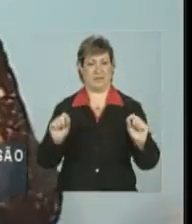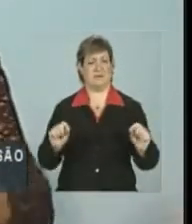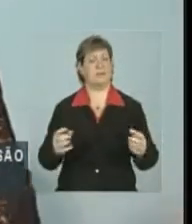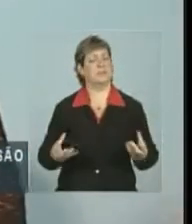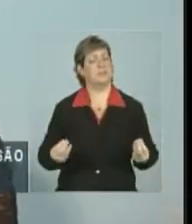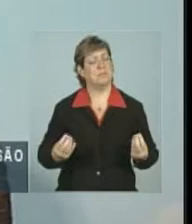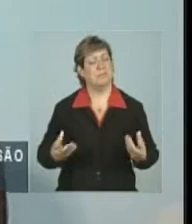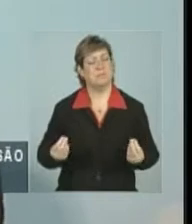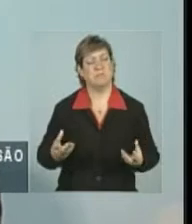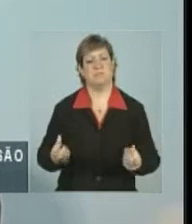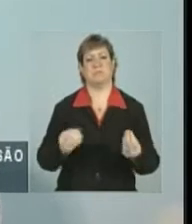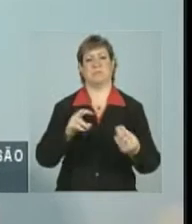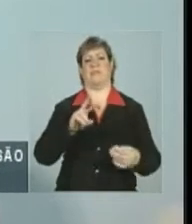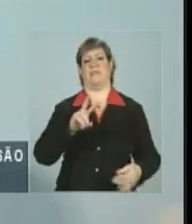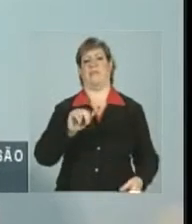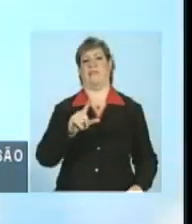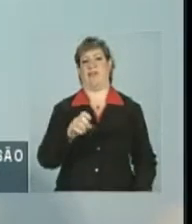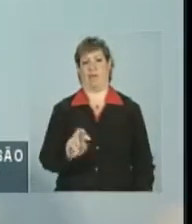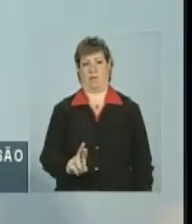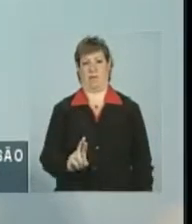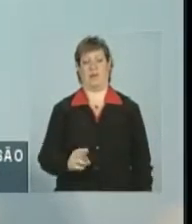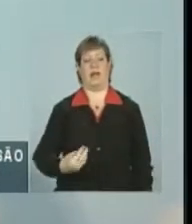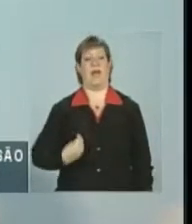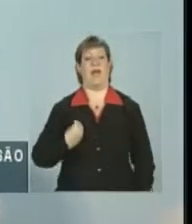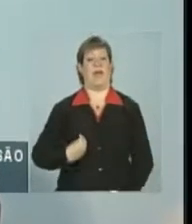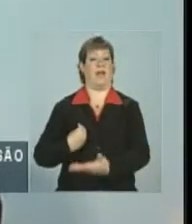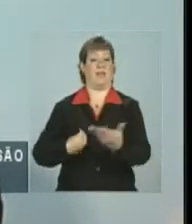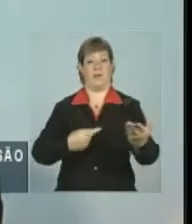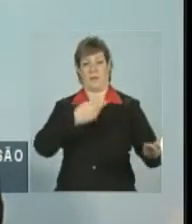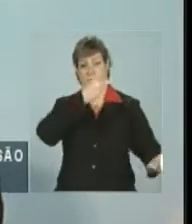muito importante na vida das pessoas. Ela